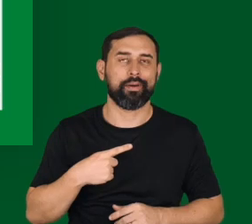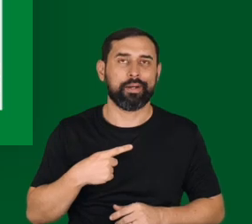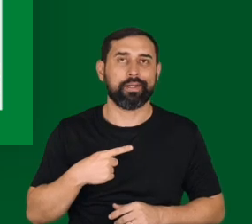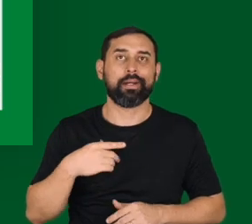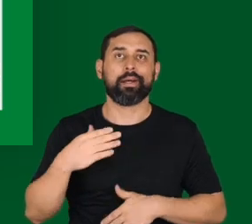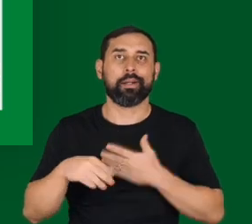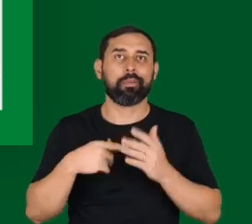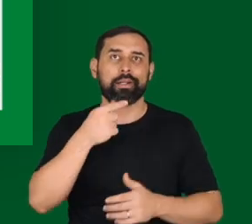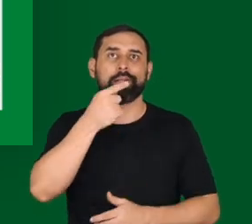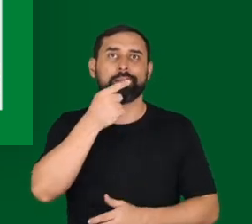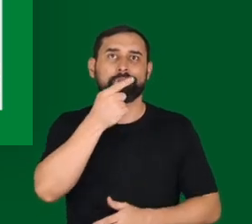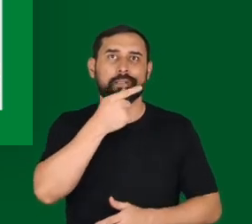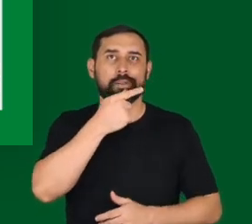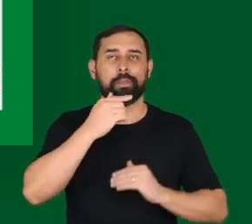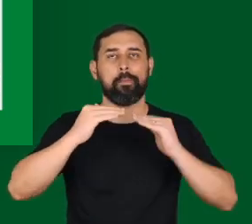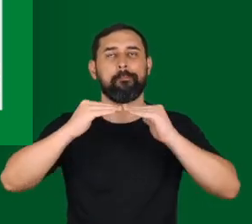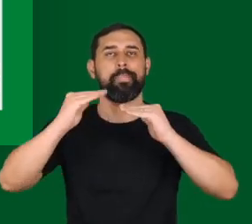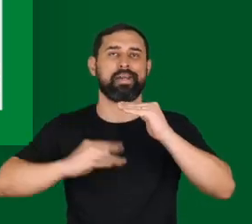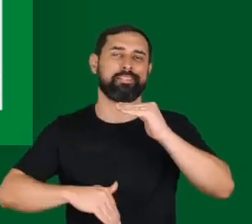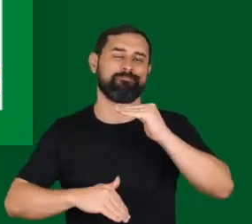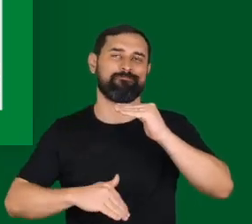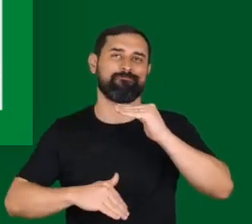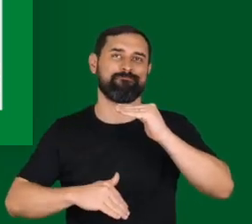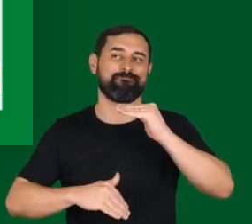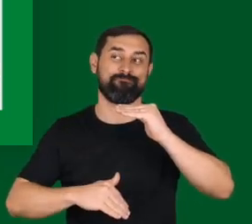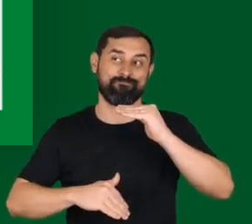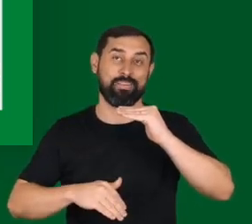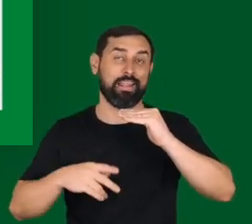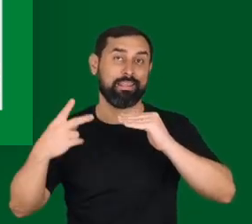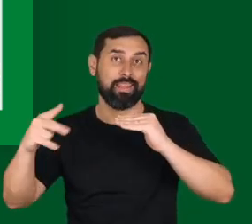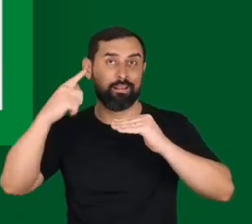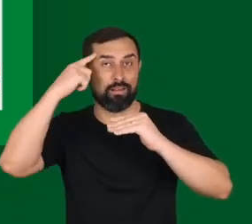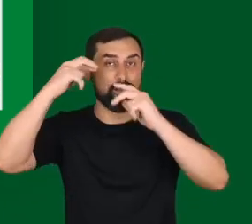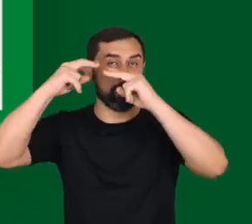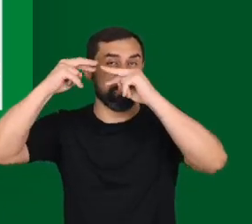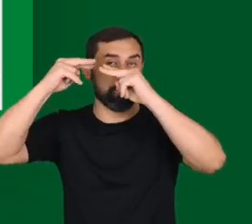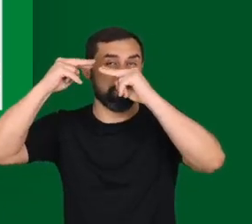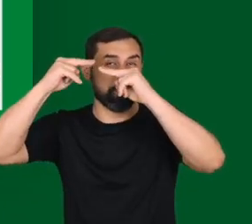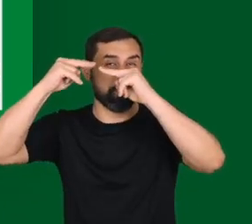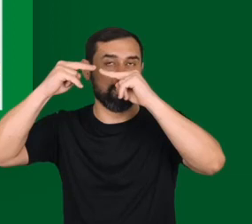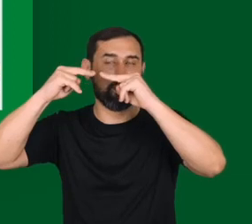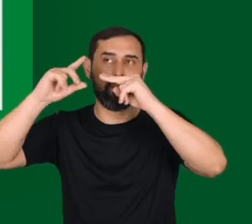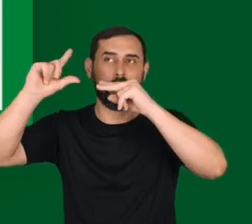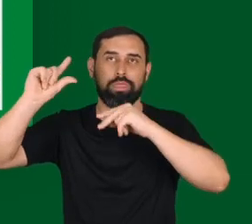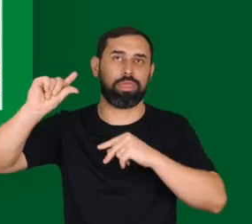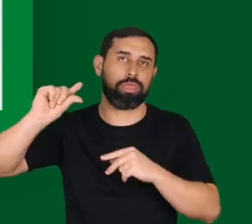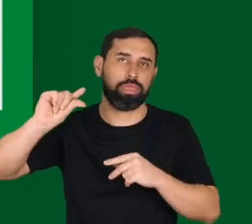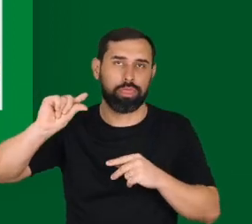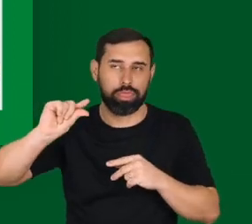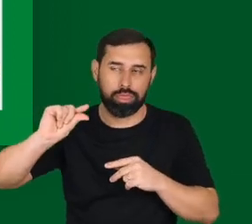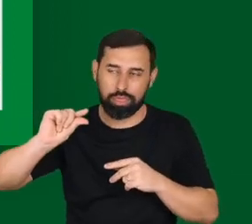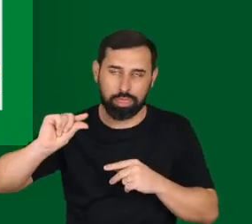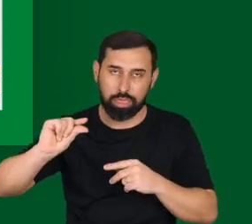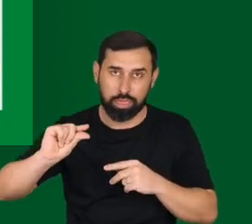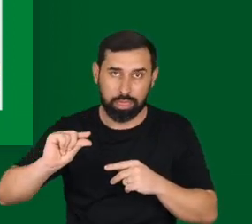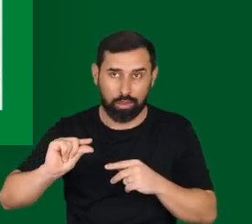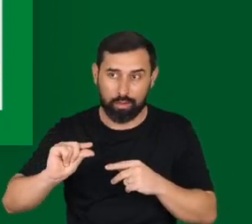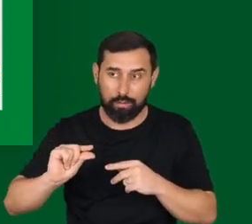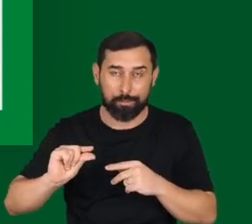pode apresentar hipoglicemia. Então, uma das disfunções neurológicas, né, essa diminuição